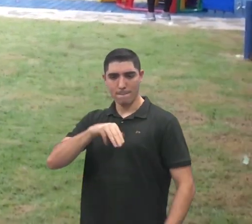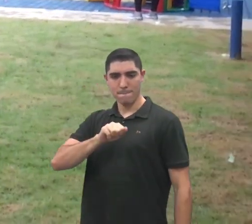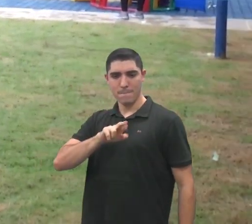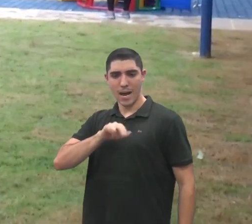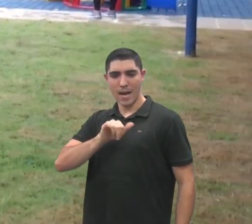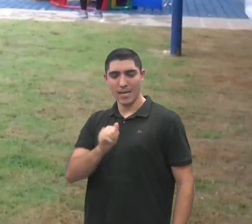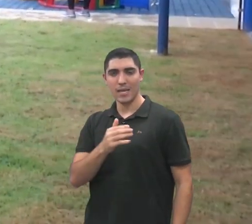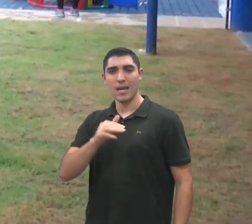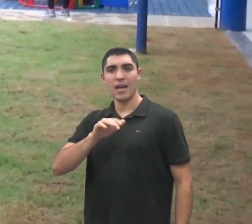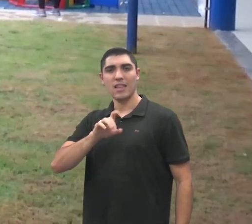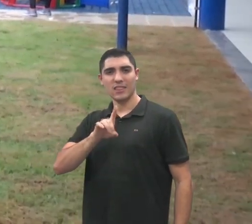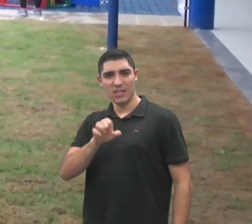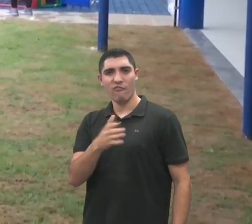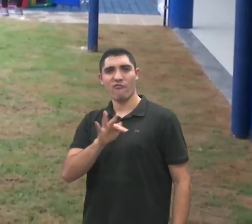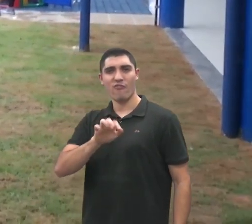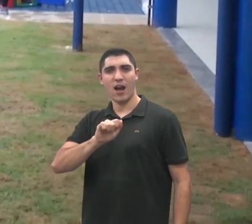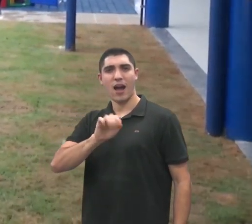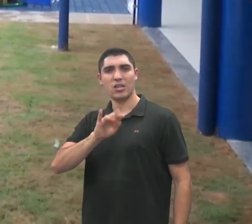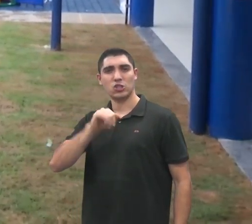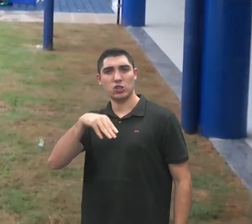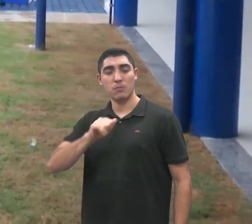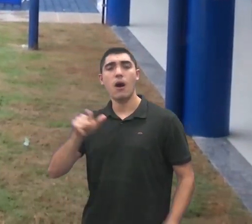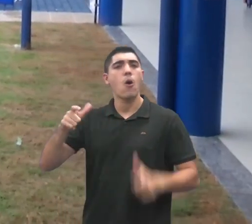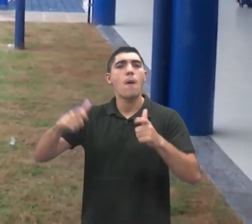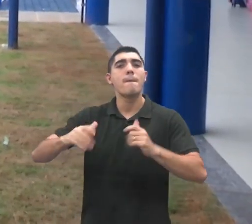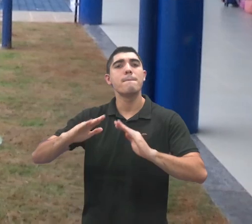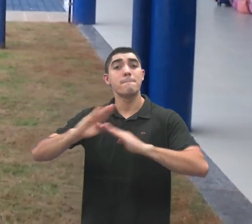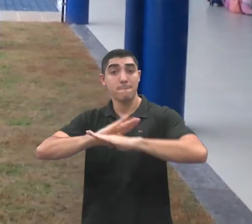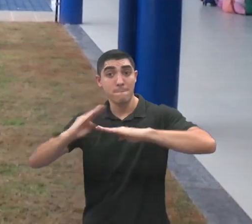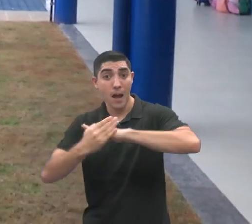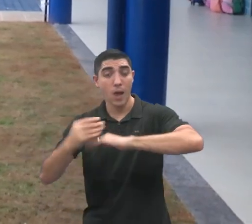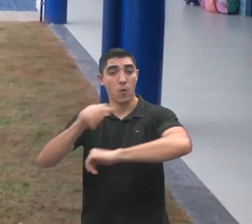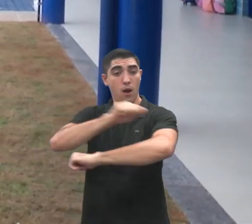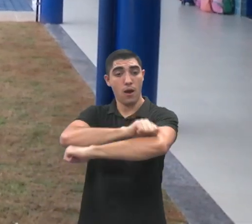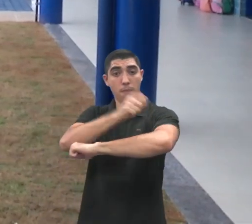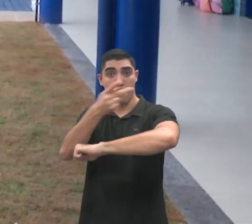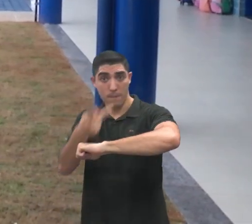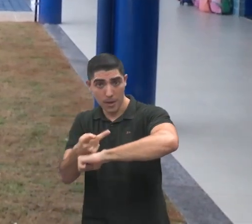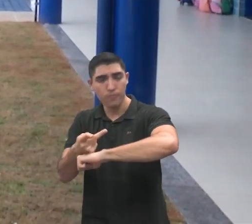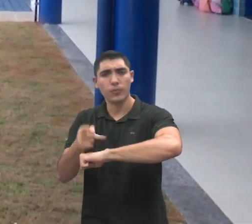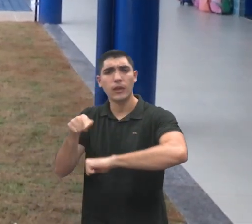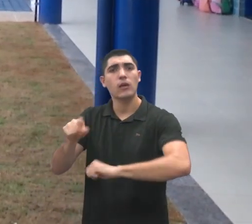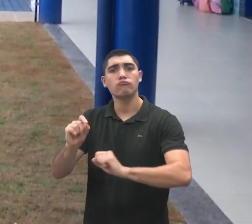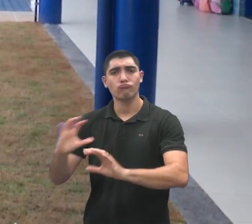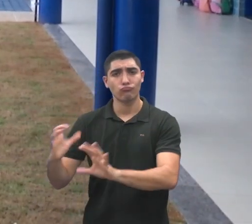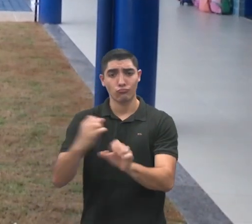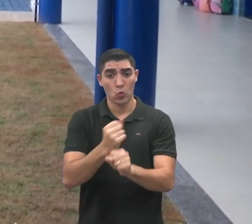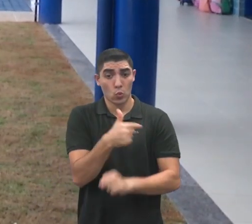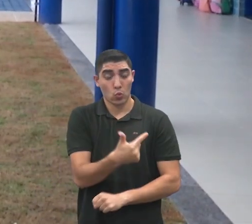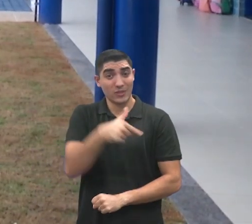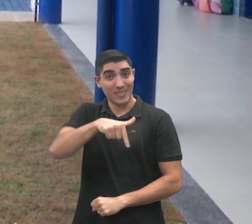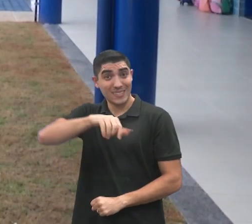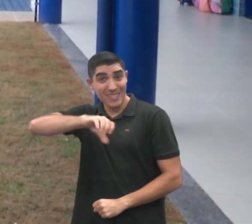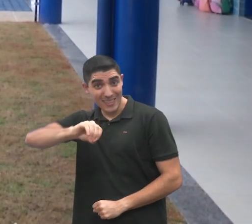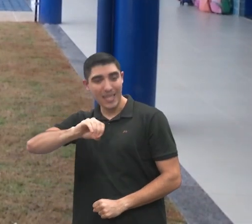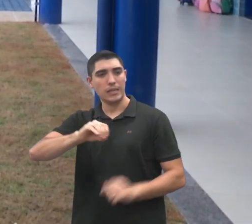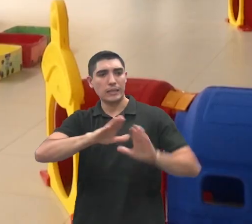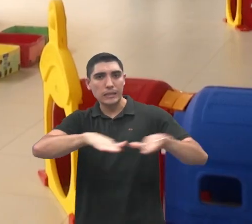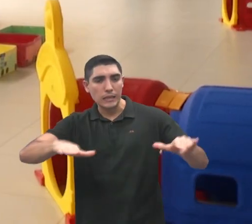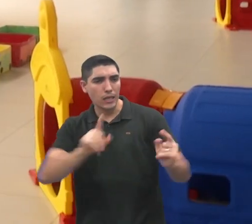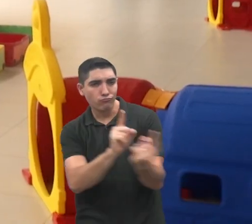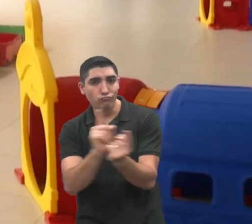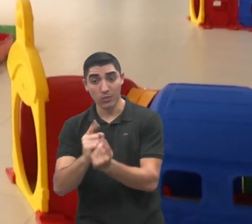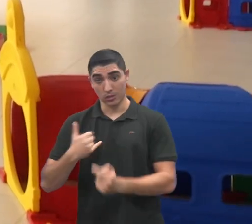de Fátima Silvério Neri. A creche, no Altos da Vila Paiva, vai atender 370 crianças de 0 a 5